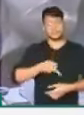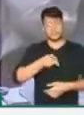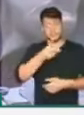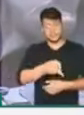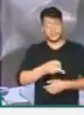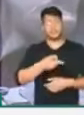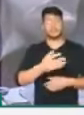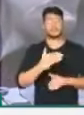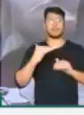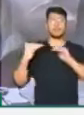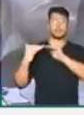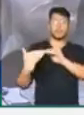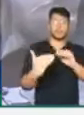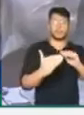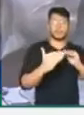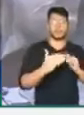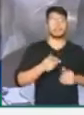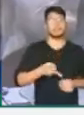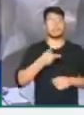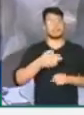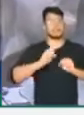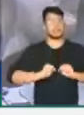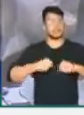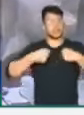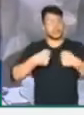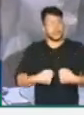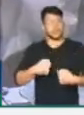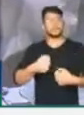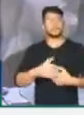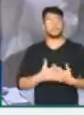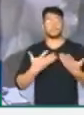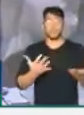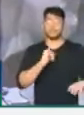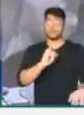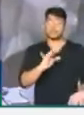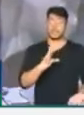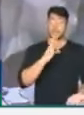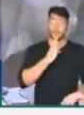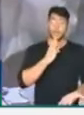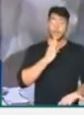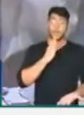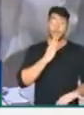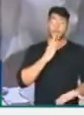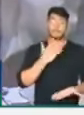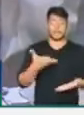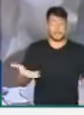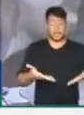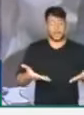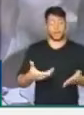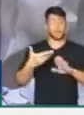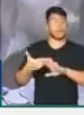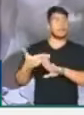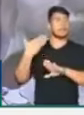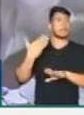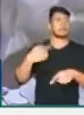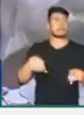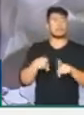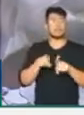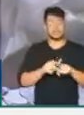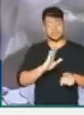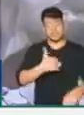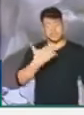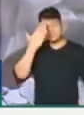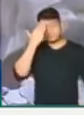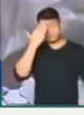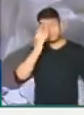coerência, sempre com a mesma determinação, a mesma luta, e quem a conhece agora e a conheceu alguns mandatos atrás sabe que ela sempre